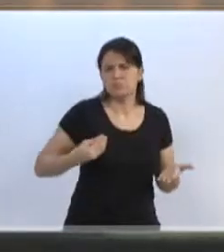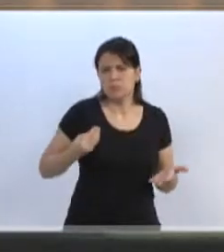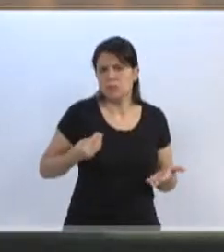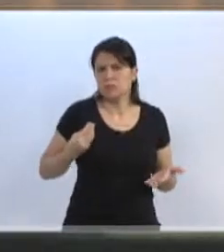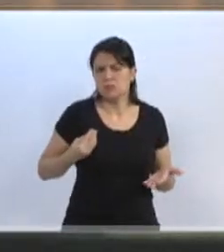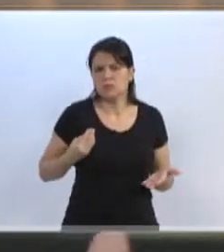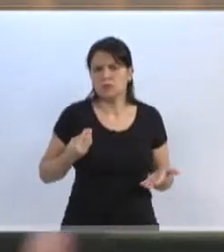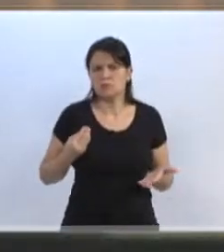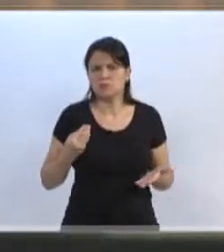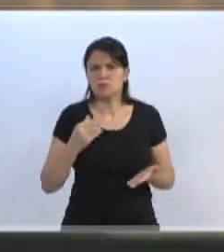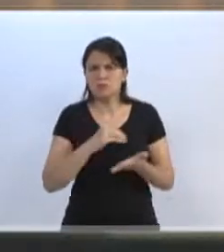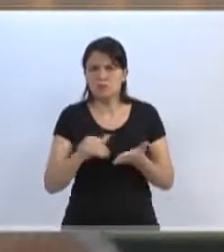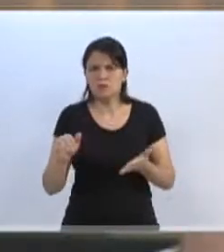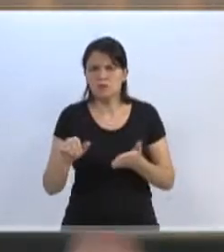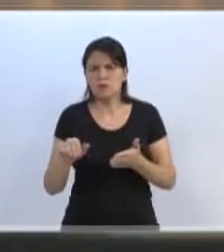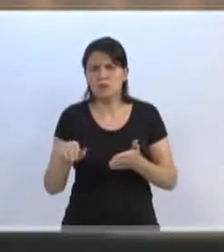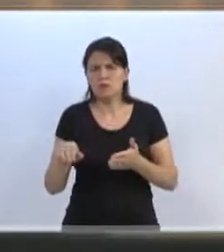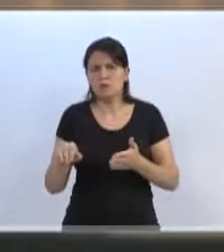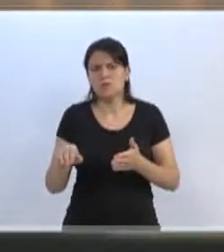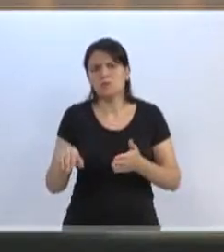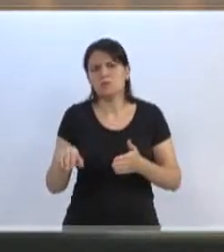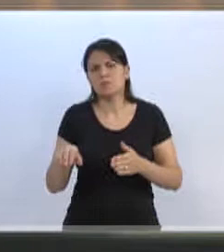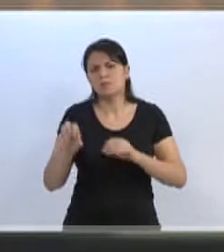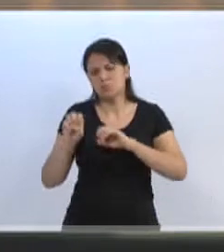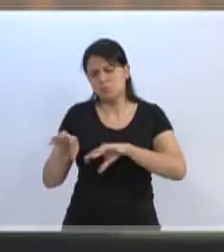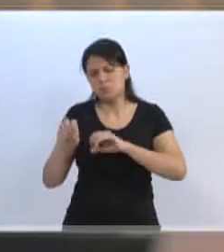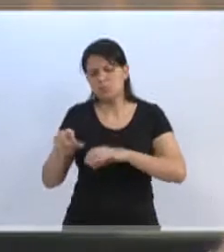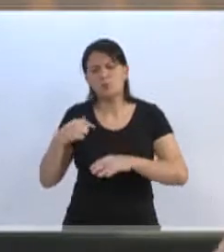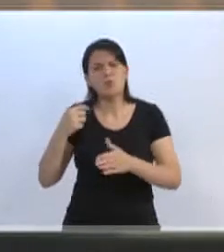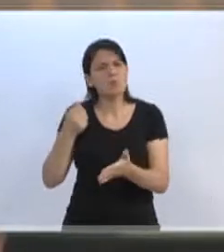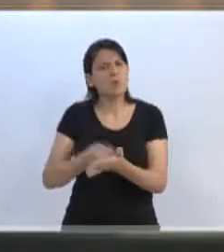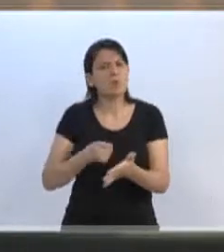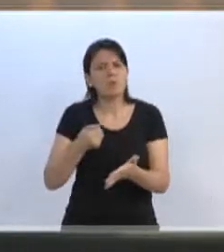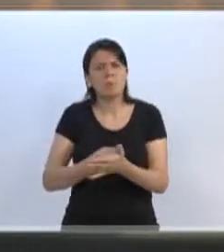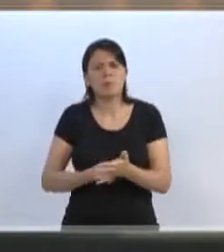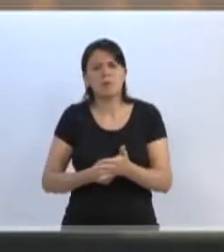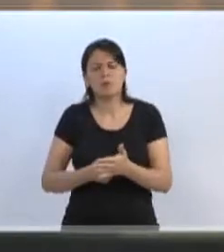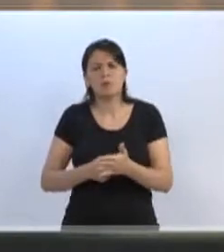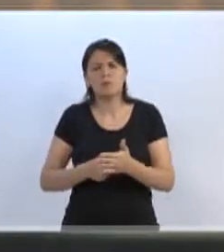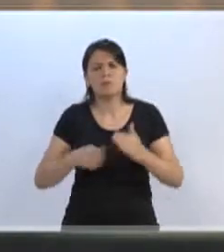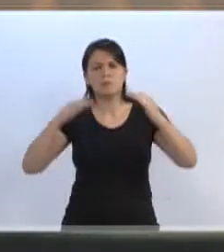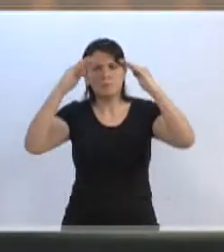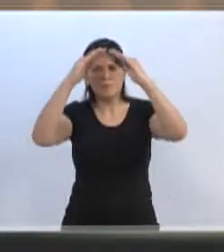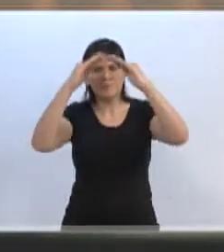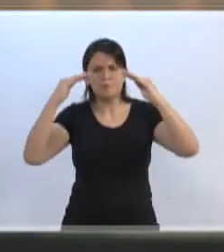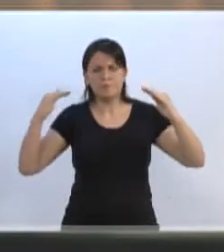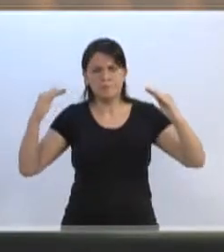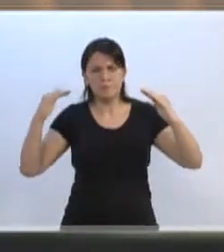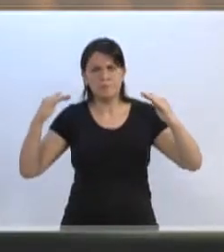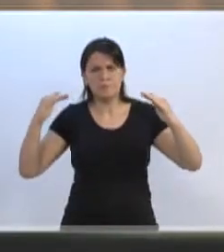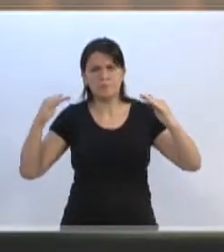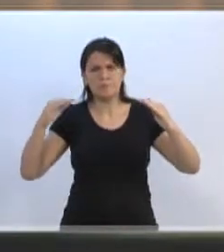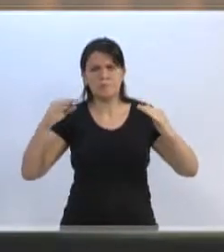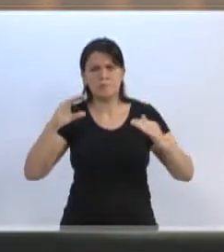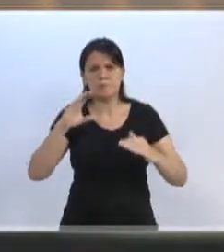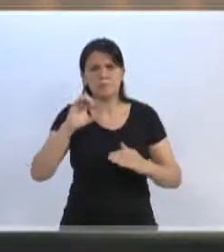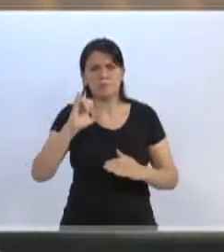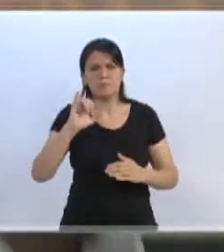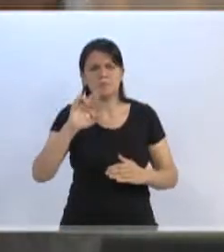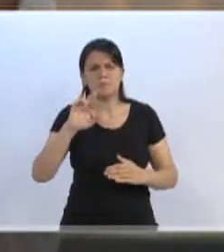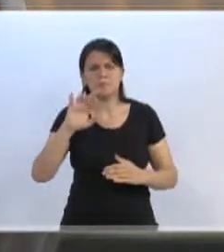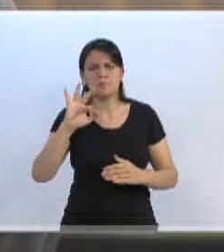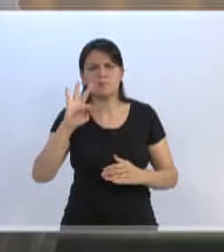secretário de estado da educação cobrou inclusive atenção as várias escolas a cobertura da quadra da aal é cristo algo está em por exemplo